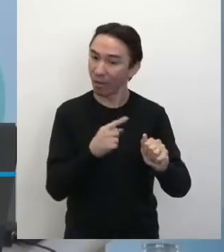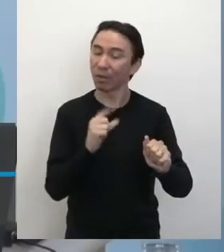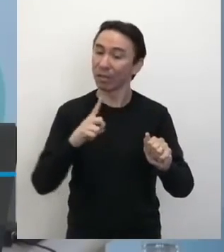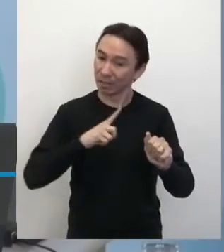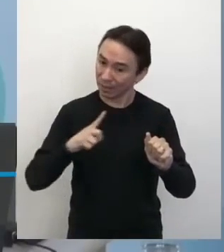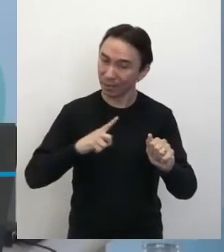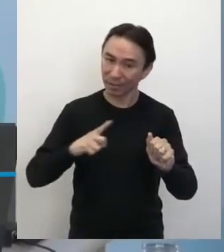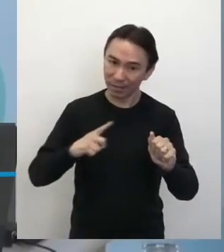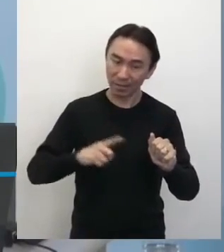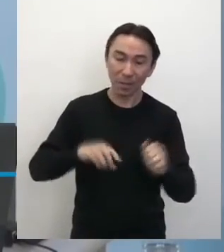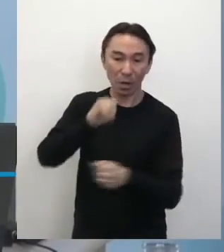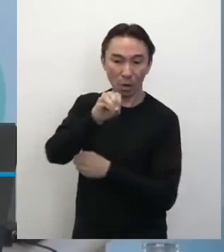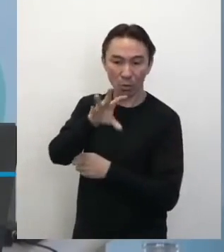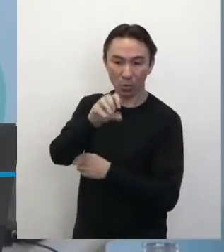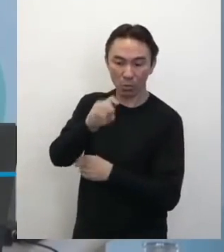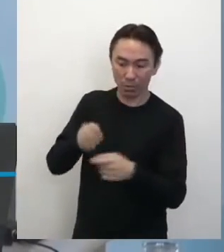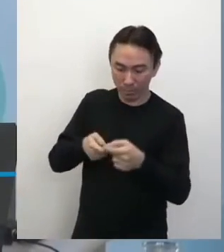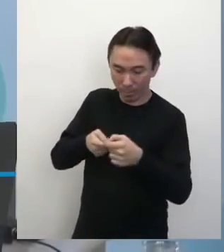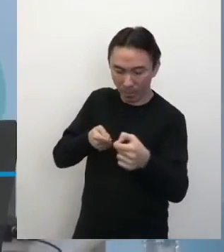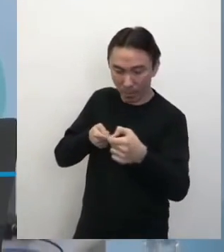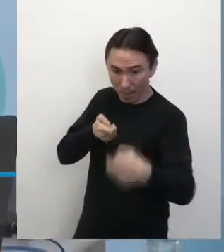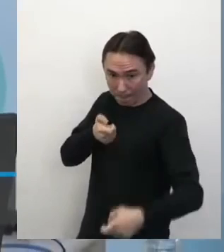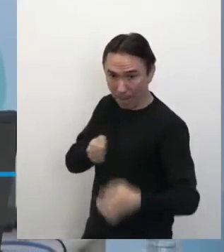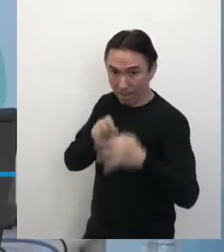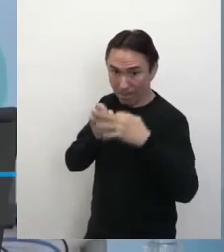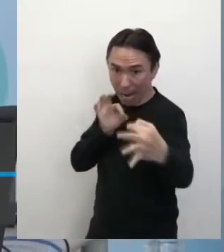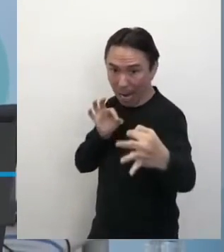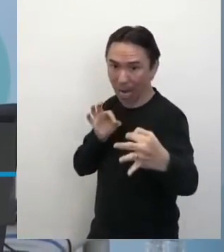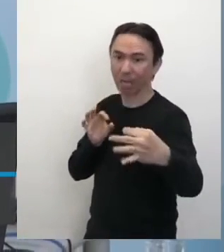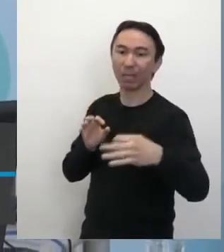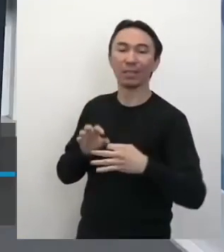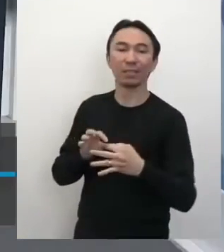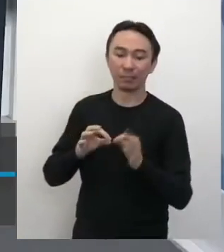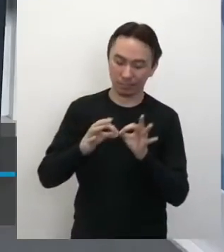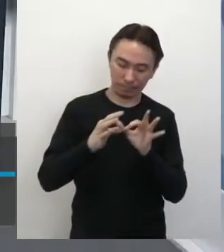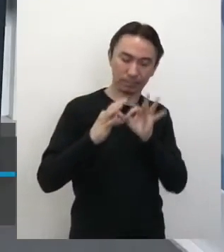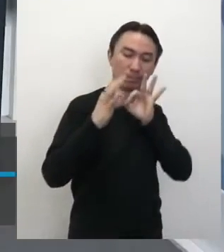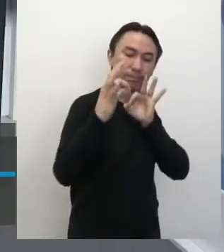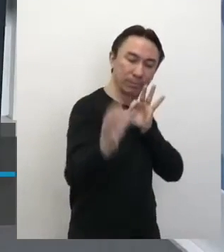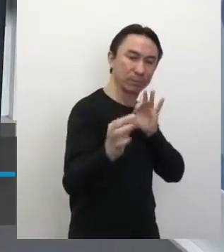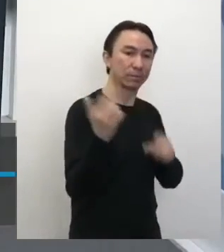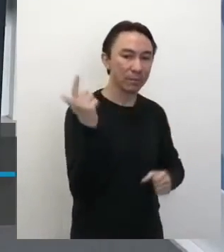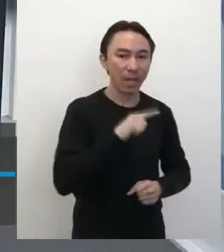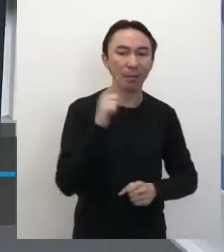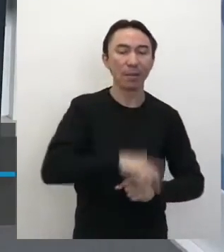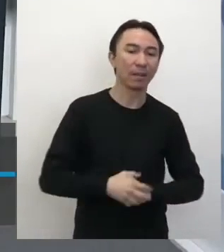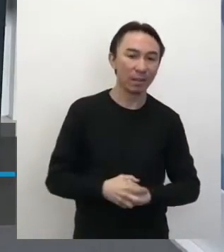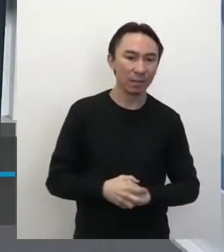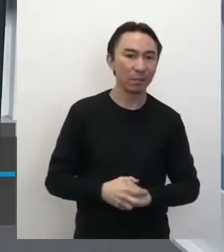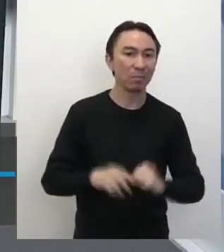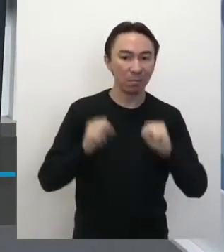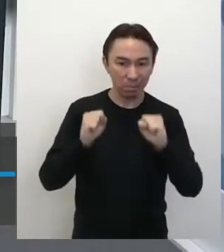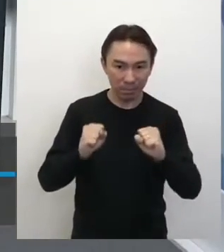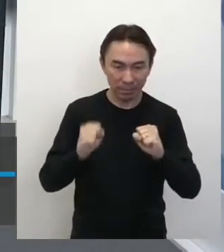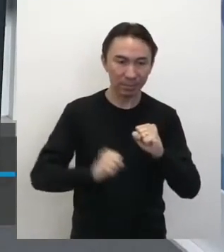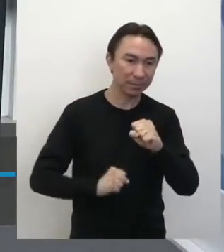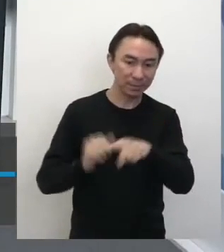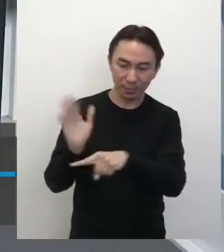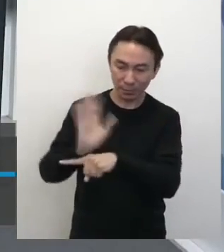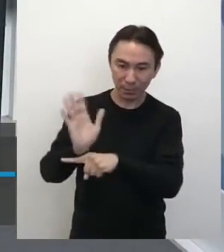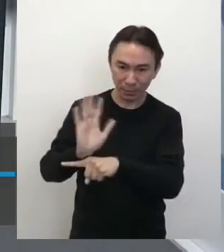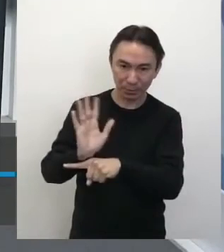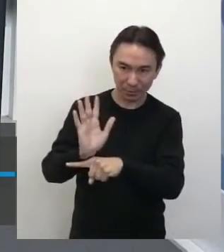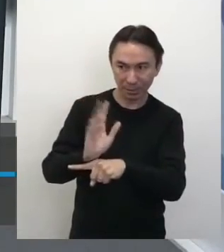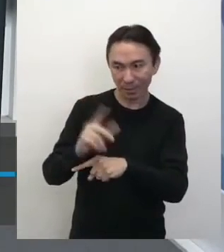top, diferentona. hein? Legal. Eu não tenho não, mas ela falou que tem. Ela tem? Ela falou que podia tem. fazer um videozinho, mandar pra gente ver funcionando, né? Isso é super